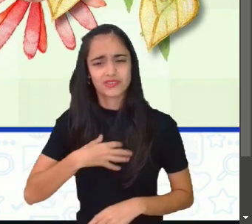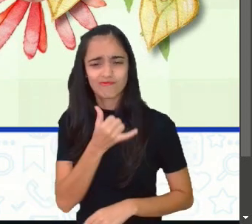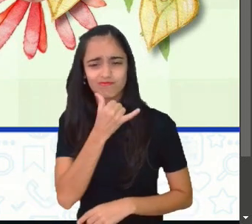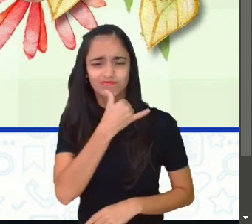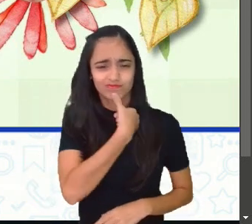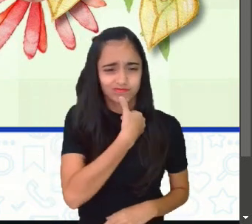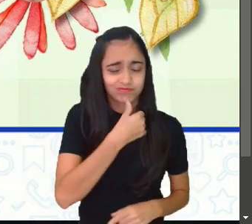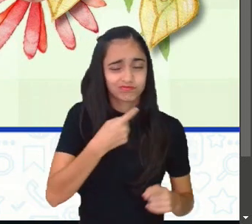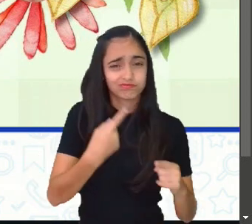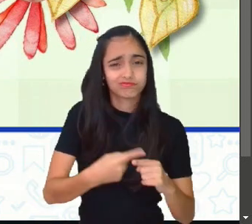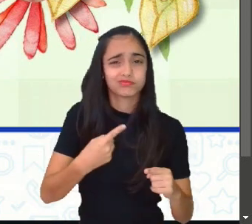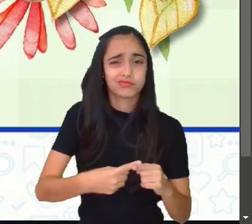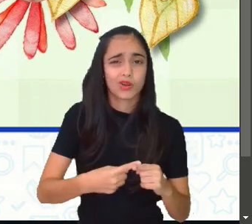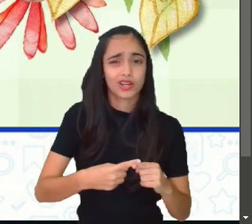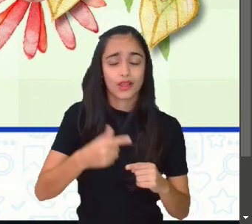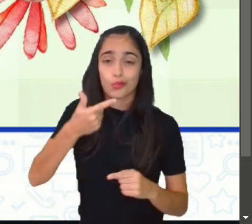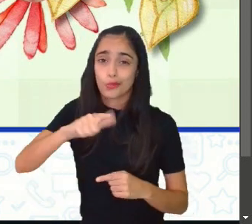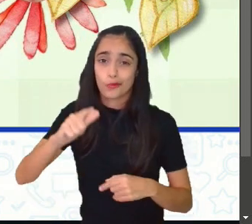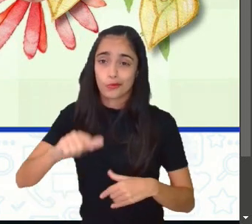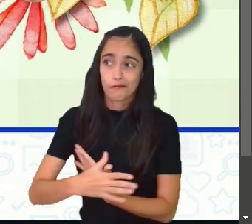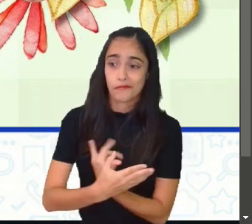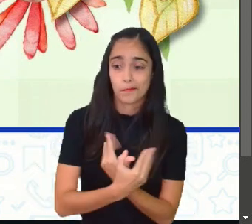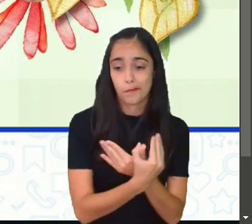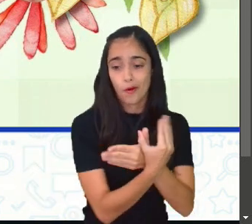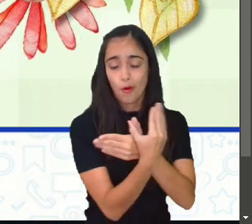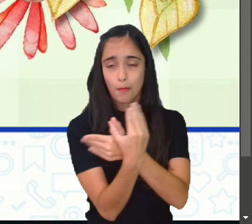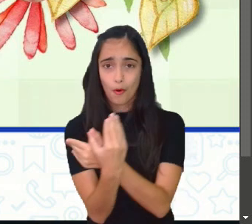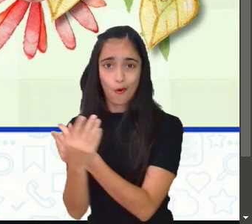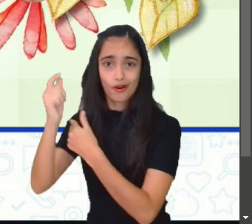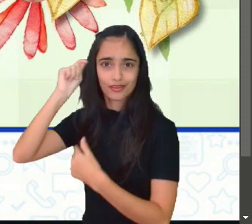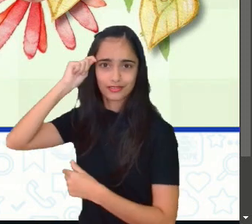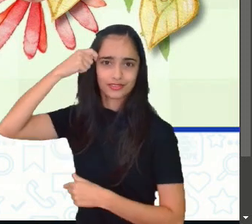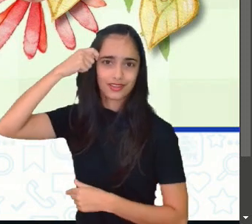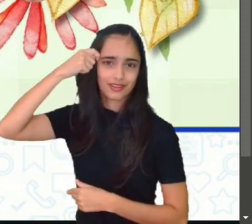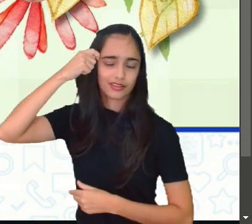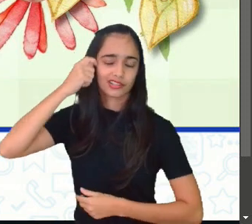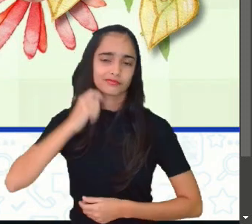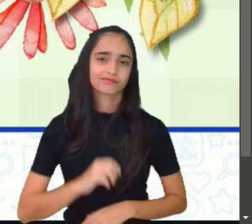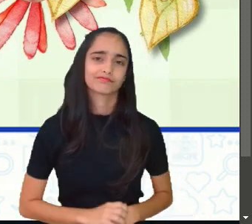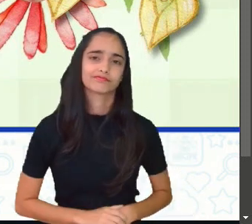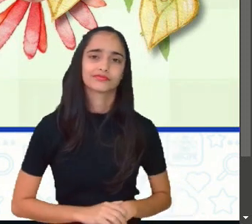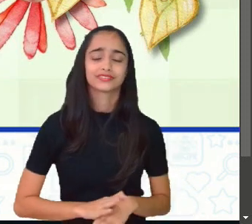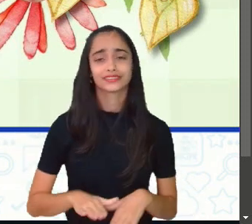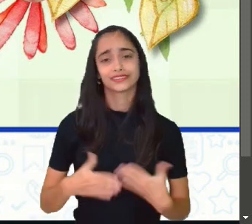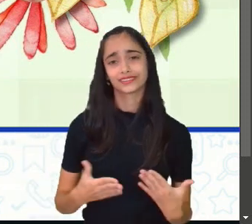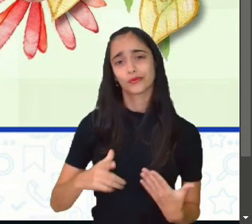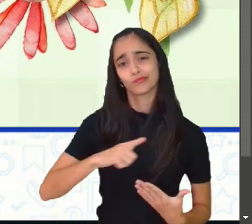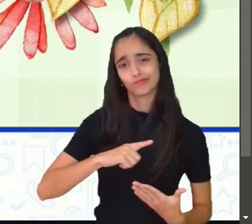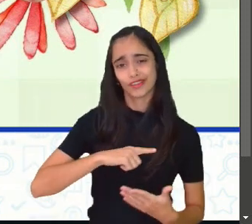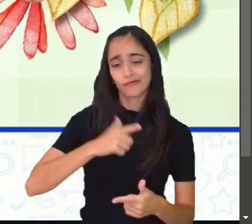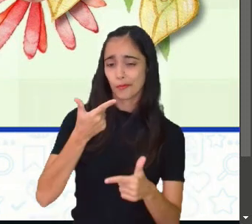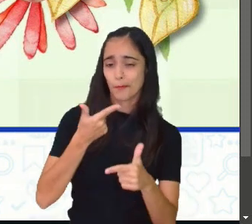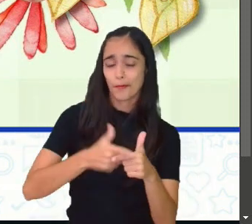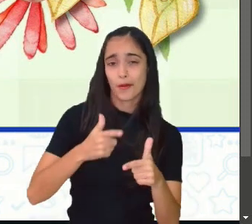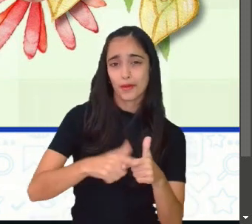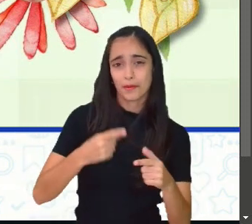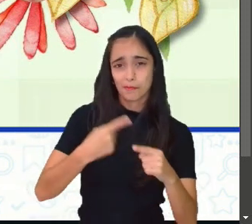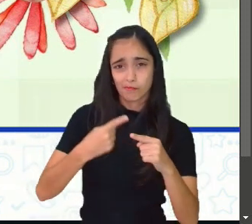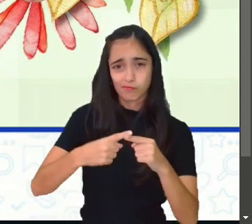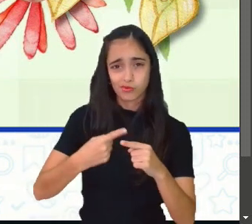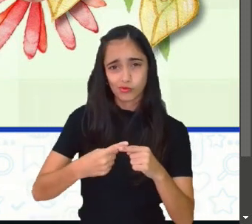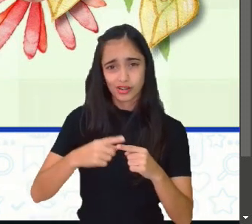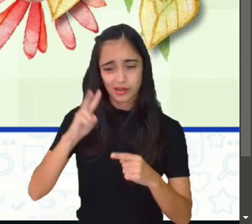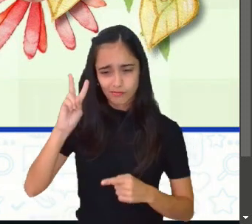cisne, e sem perceber, ela acaba se auto-prejudicando, porque ela se reconhece